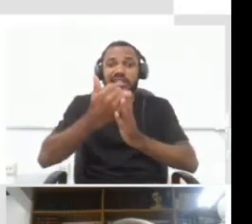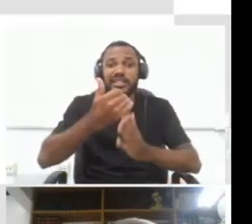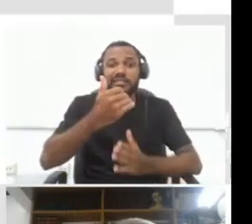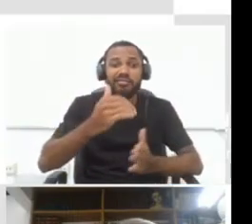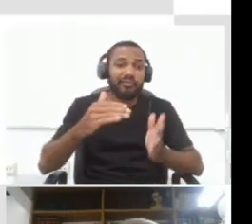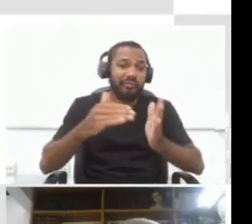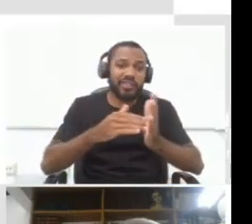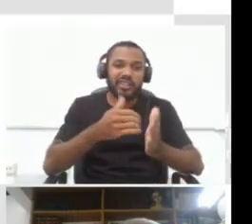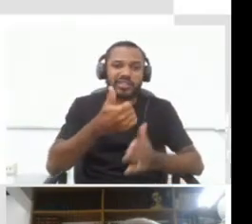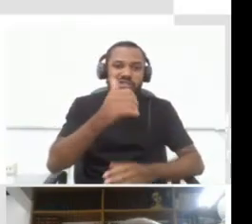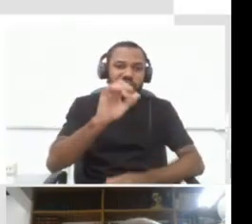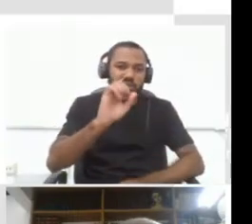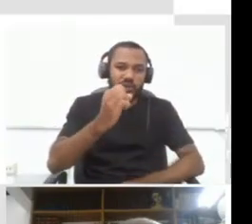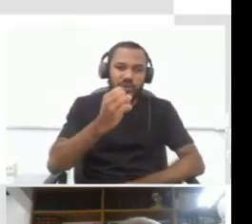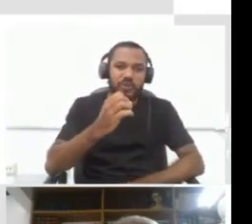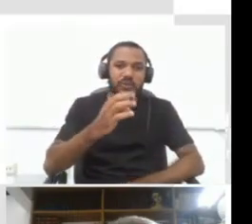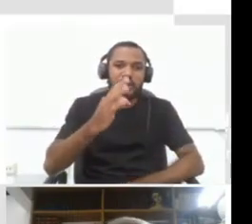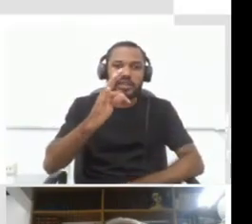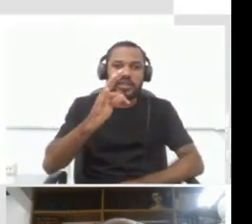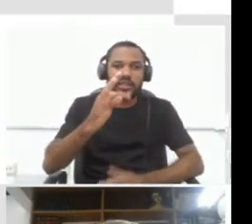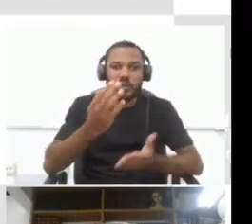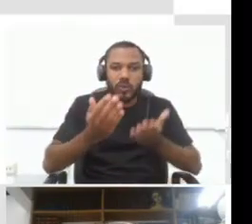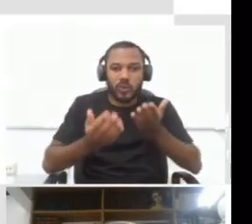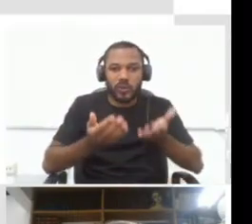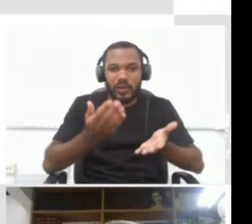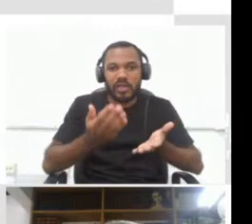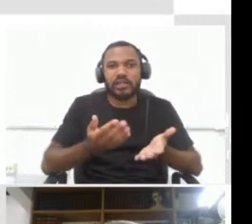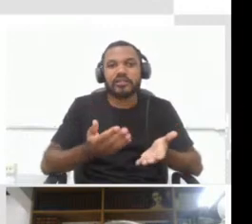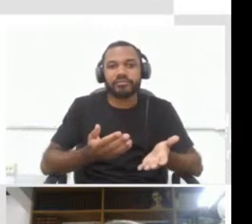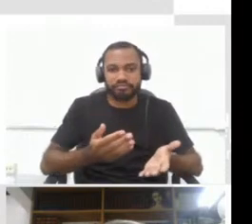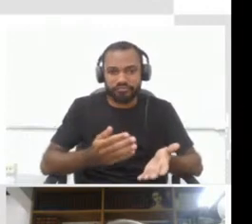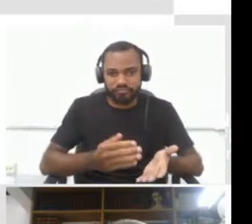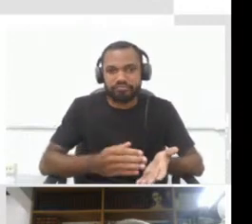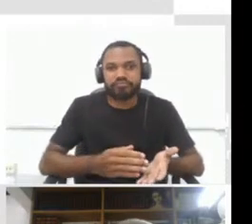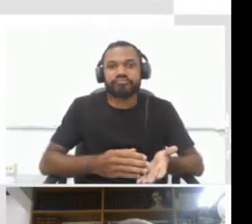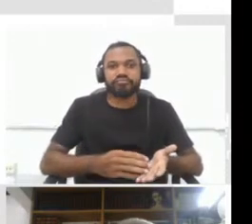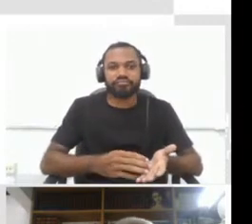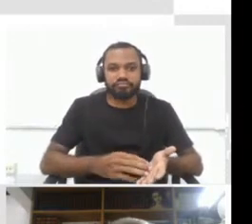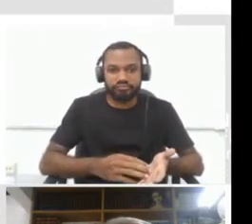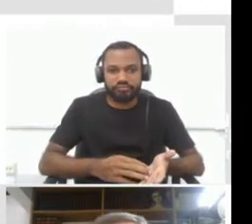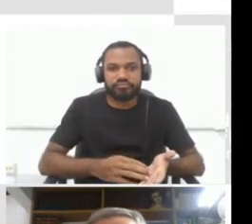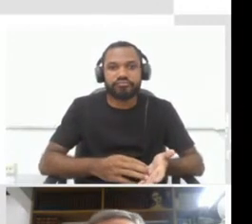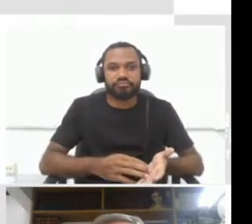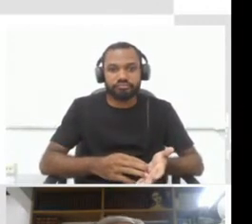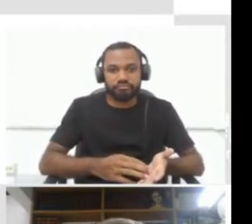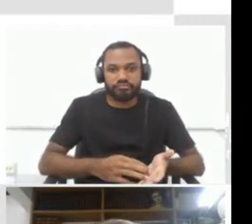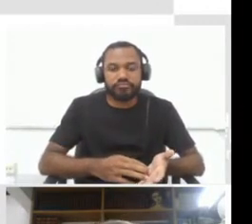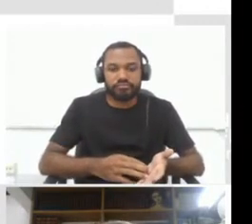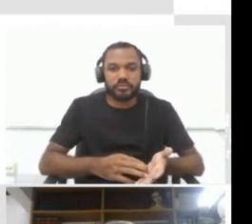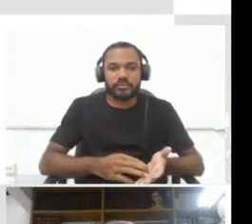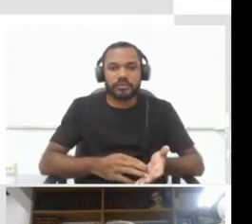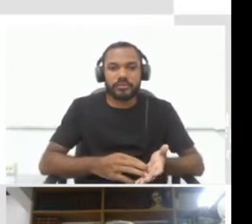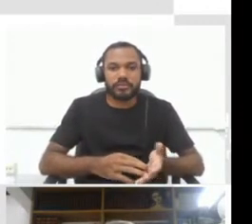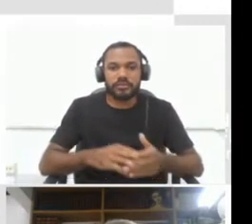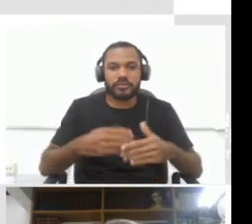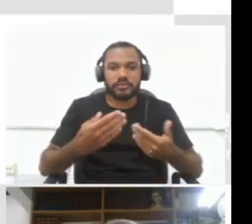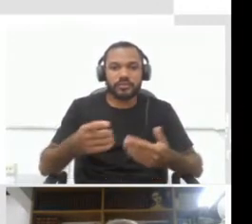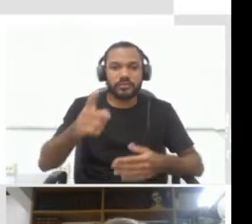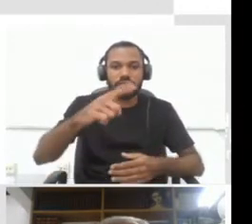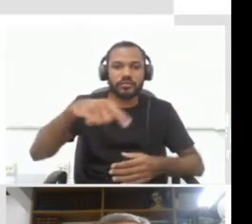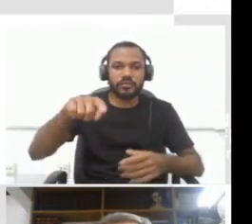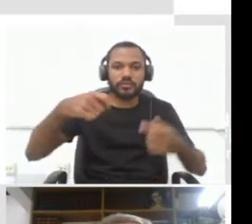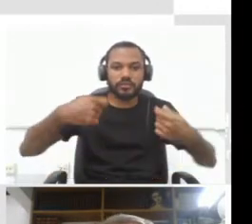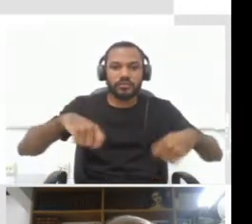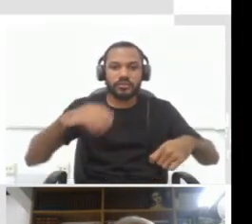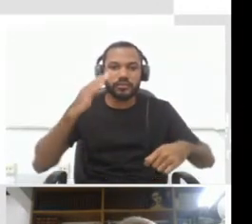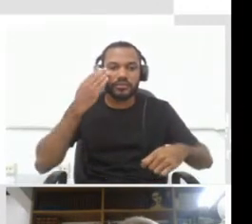de toneladas de CO2, apenas derivadas da queima de carvão. E aí vocês têm, então, que entender o que é a